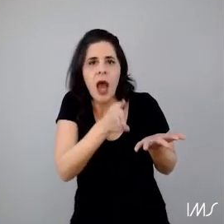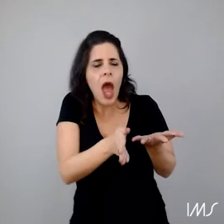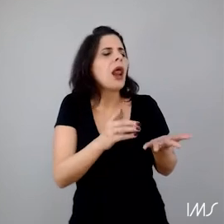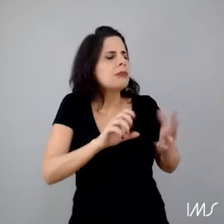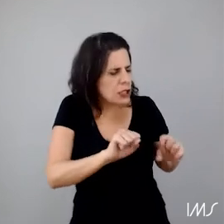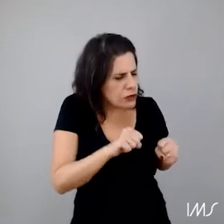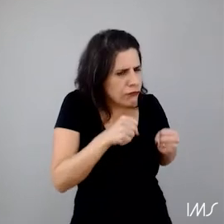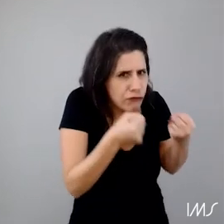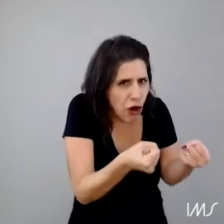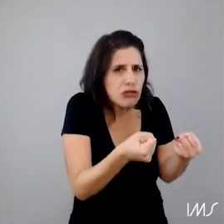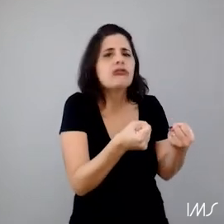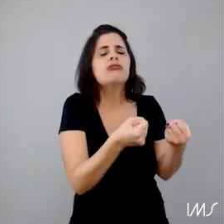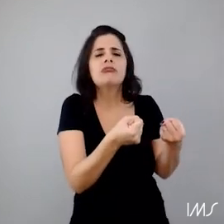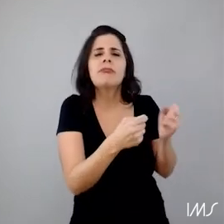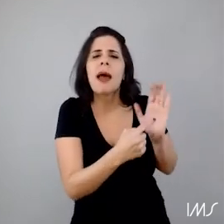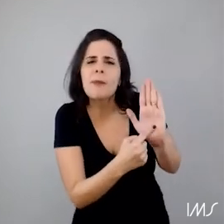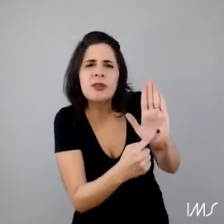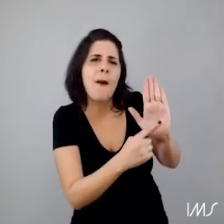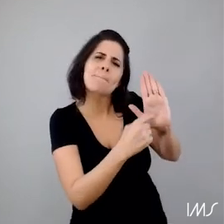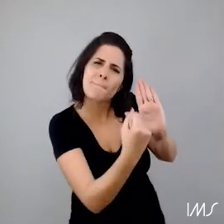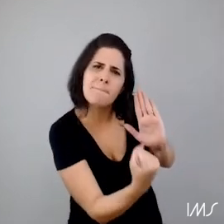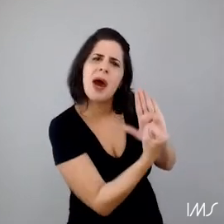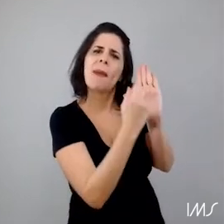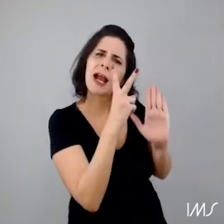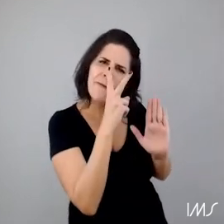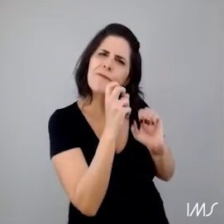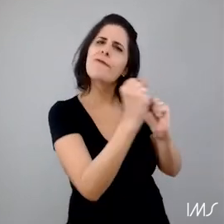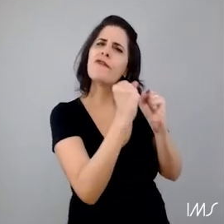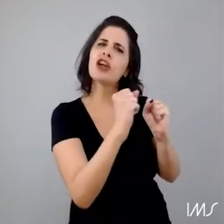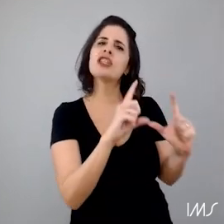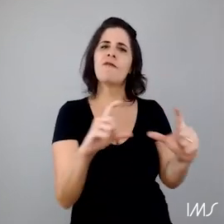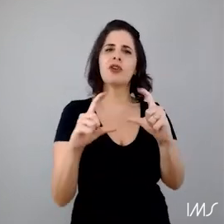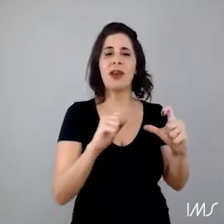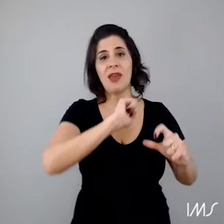uma marca indelével na fotografia brasileira do